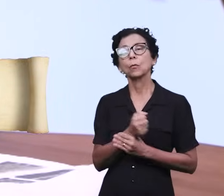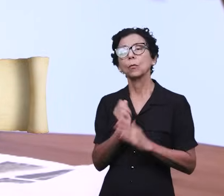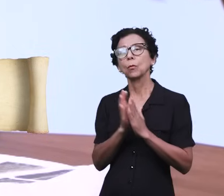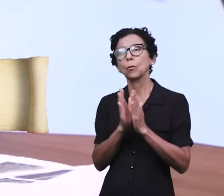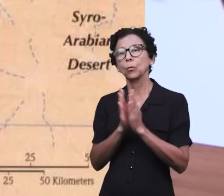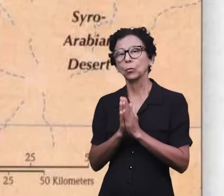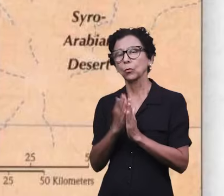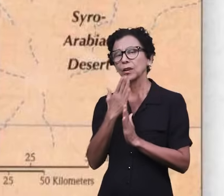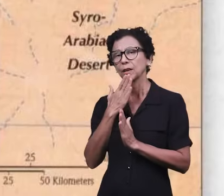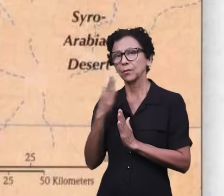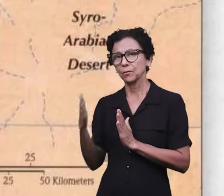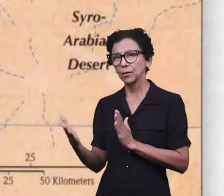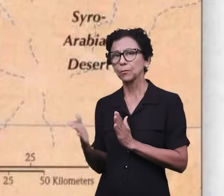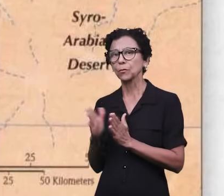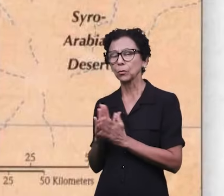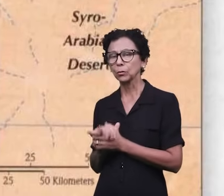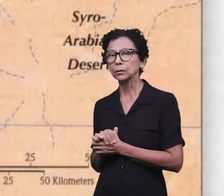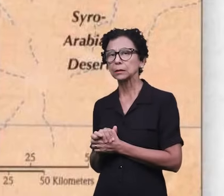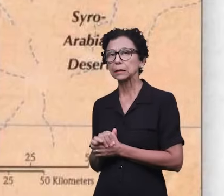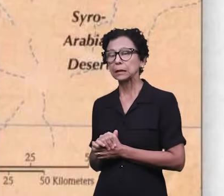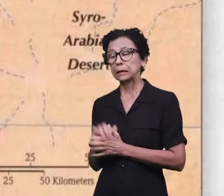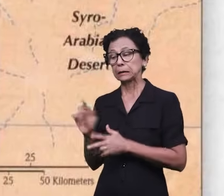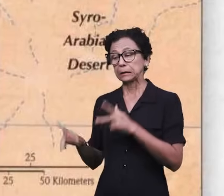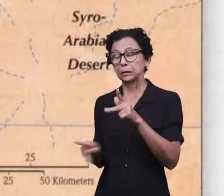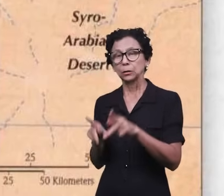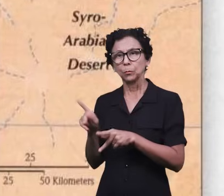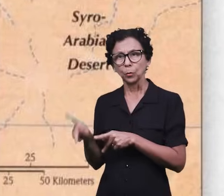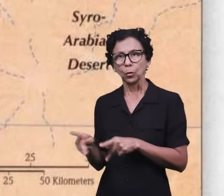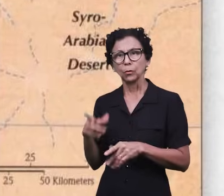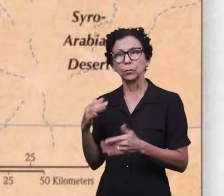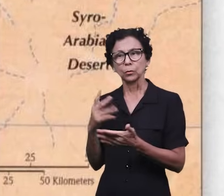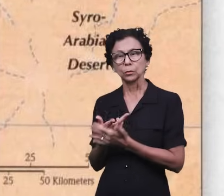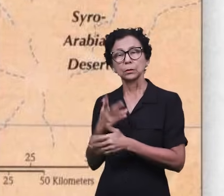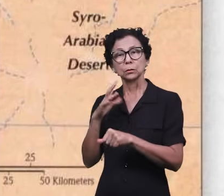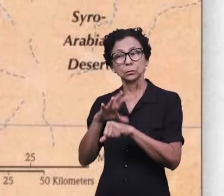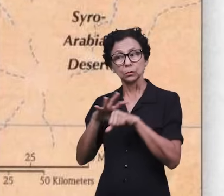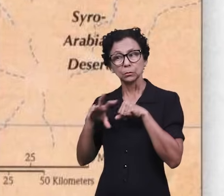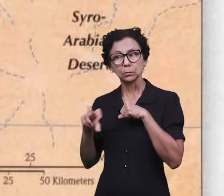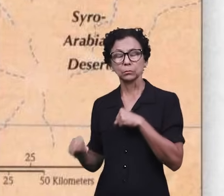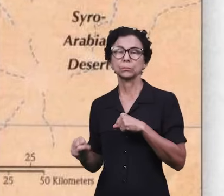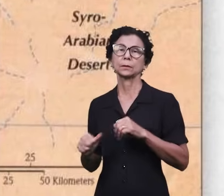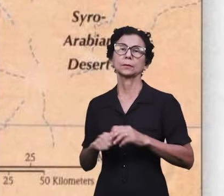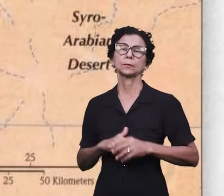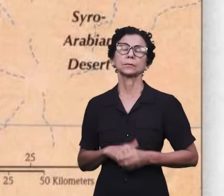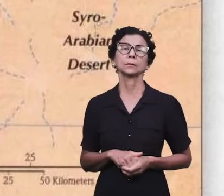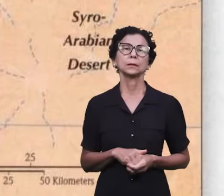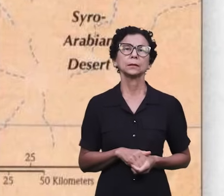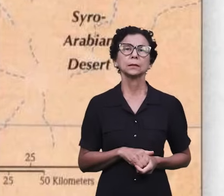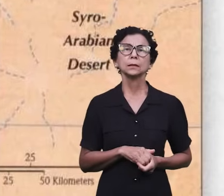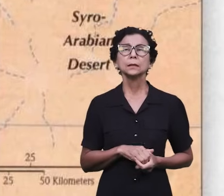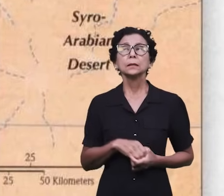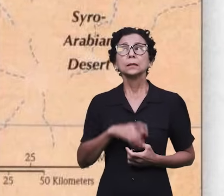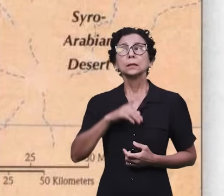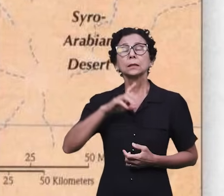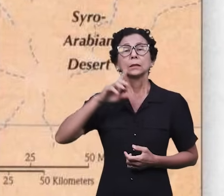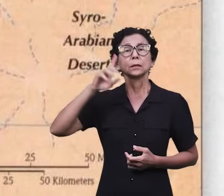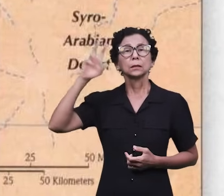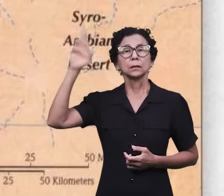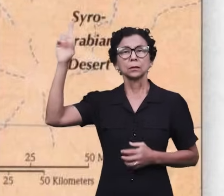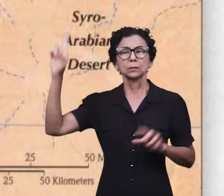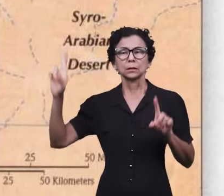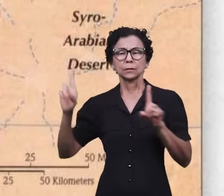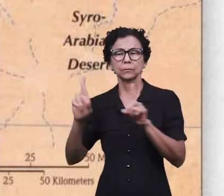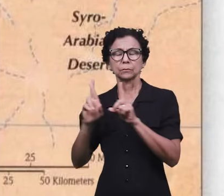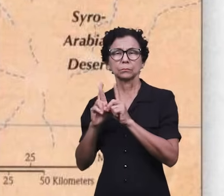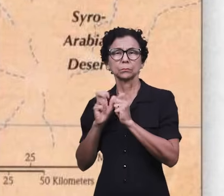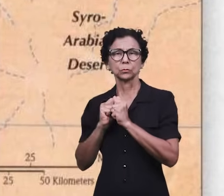Então, esse fato mostrou como Deus estava com Abraão e como ele era tido como um príncipe de